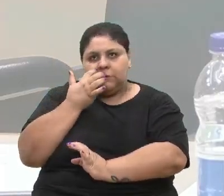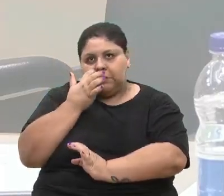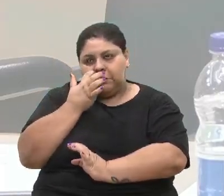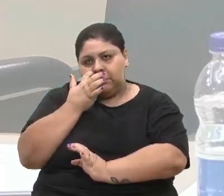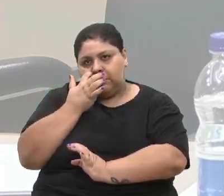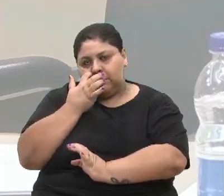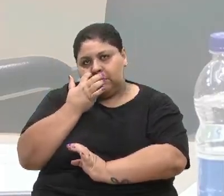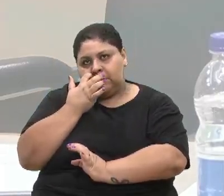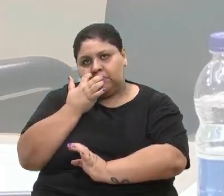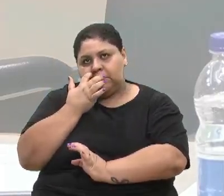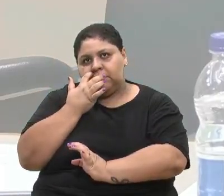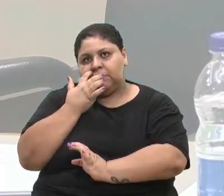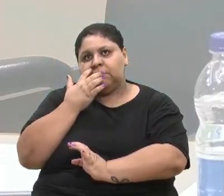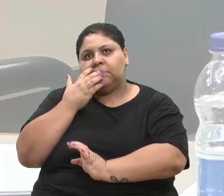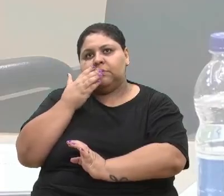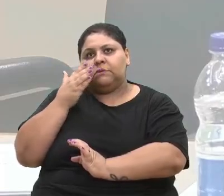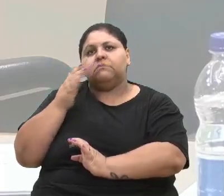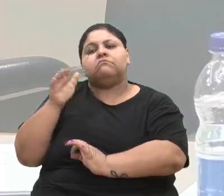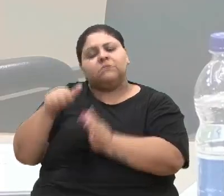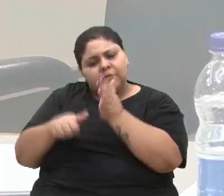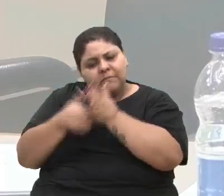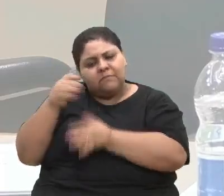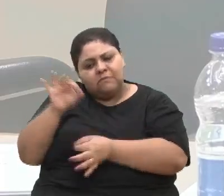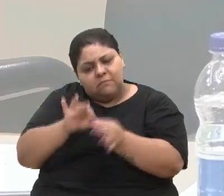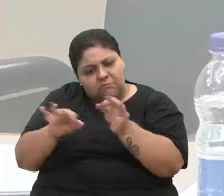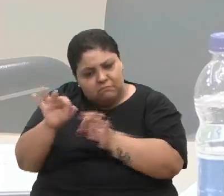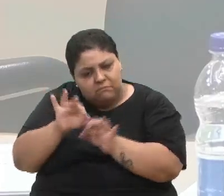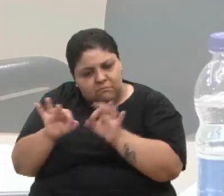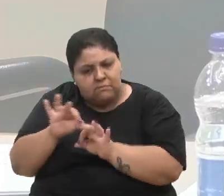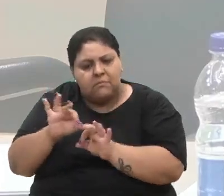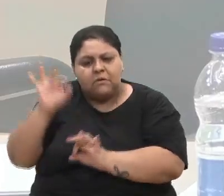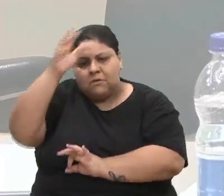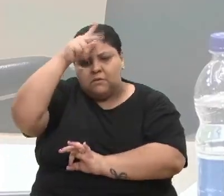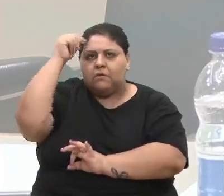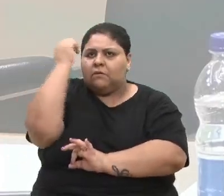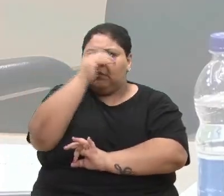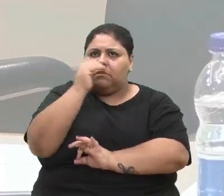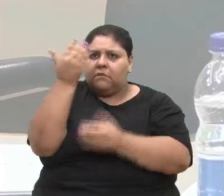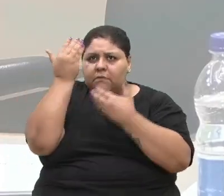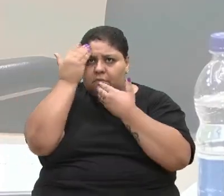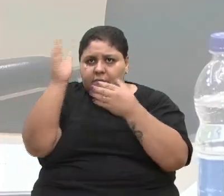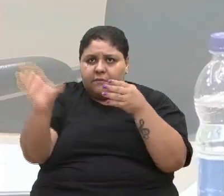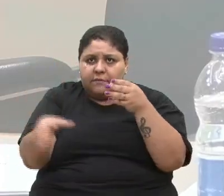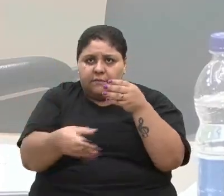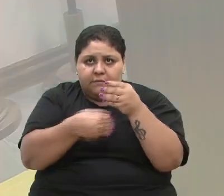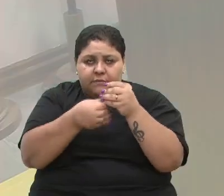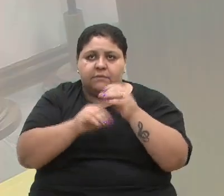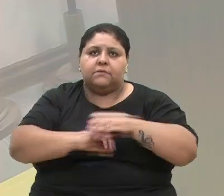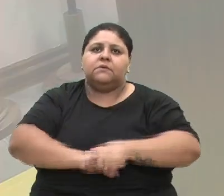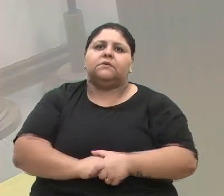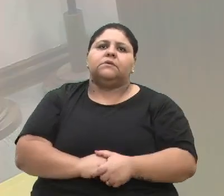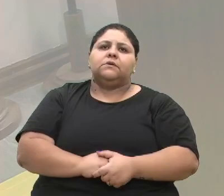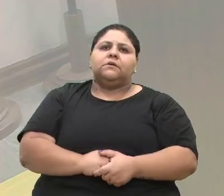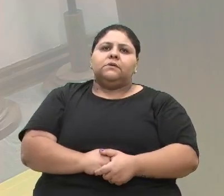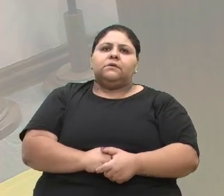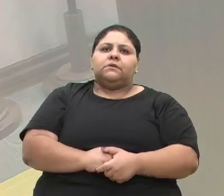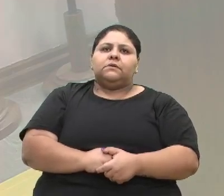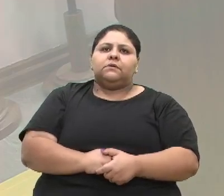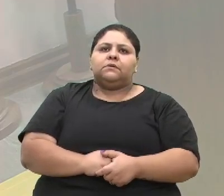Né? Então, a gente está caminhando para a modernização. O prefeito Adiló tem caminhado para a modernização. Obrigado pela parte, nobre colega e vereador.